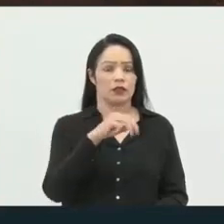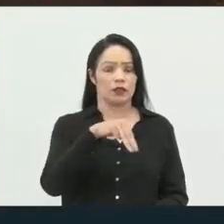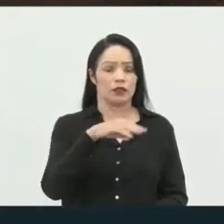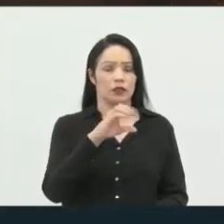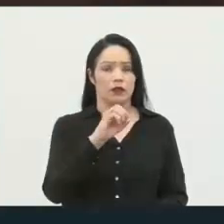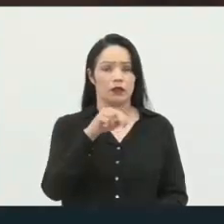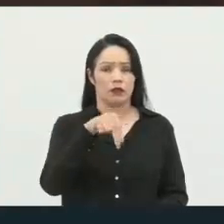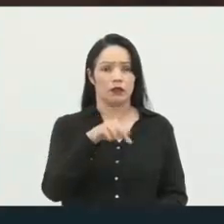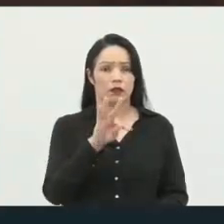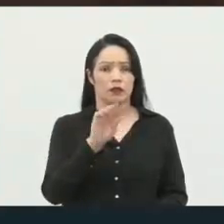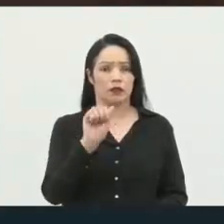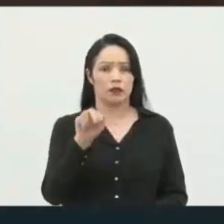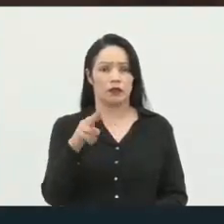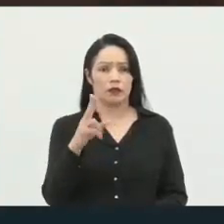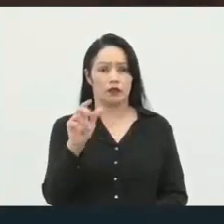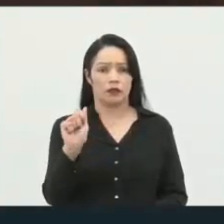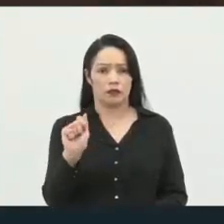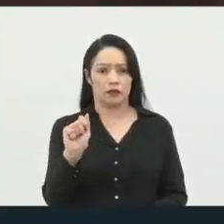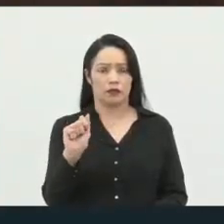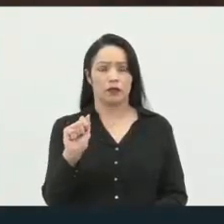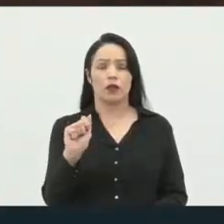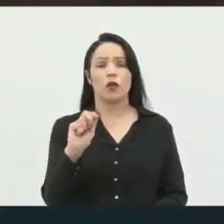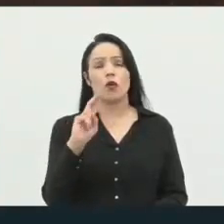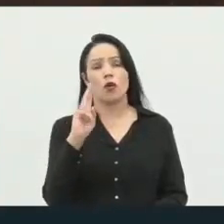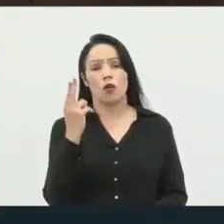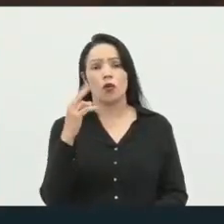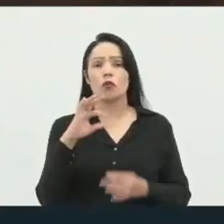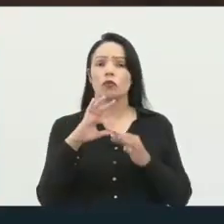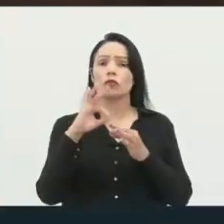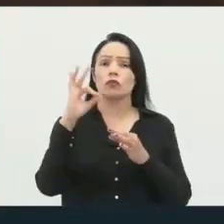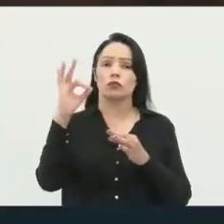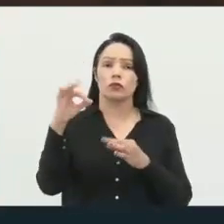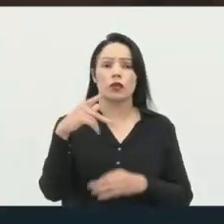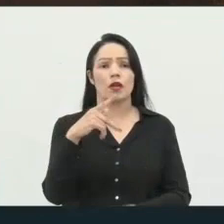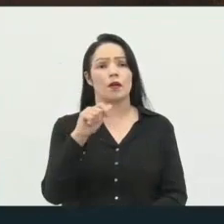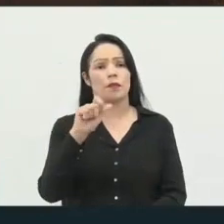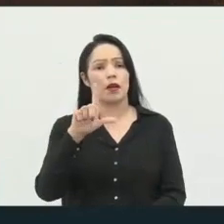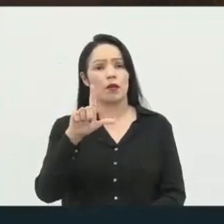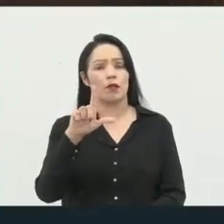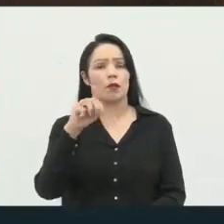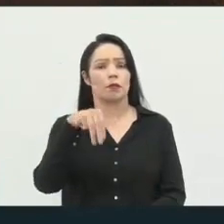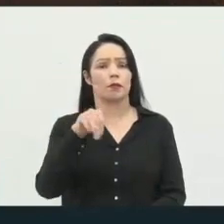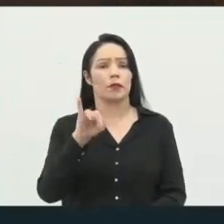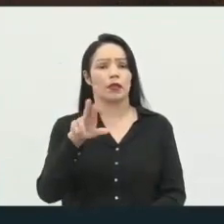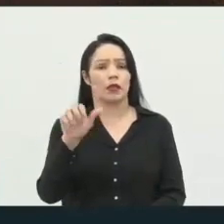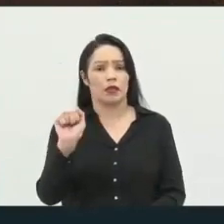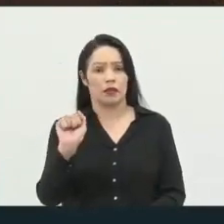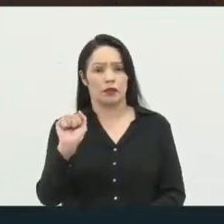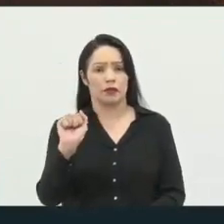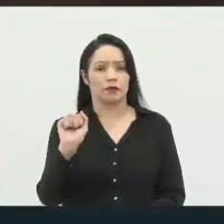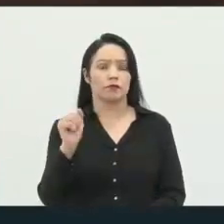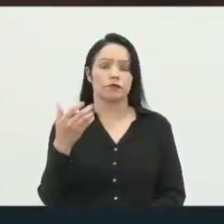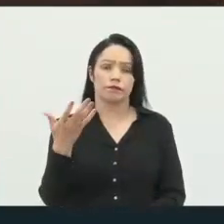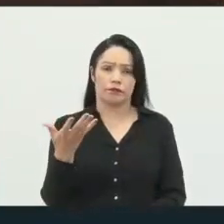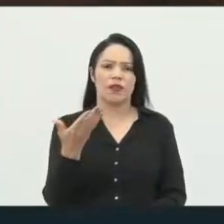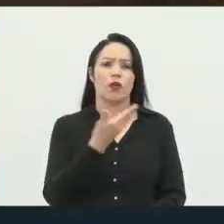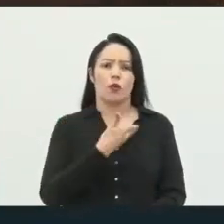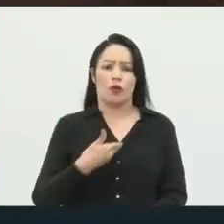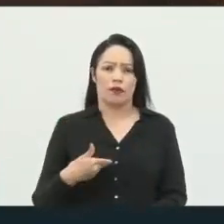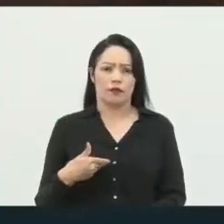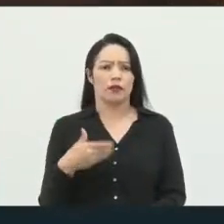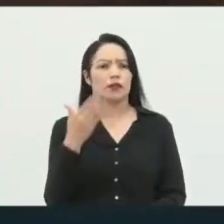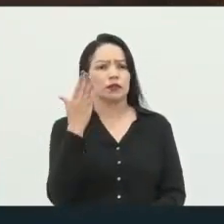então ir lá para o Palmiro para o Continental Então esse governo sabe bem dizer